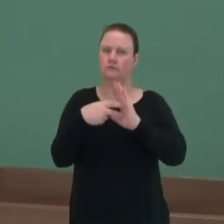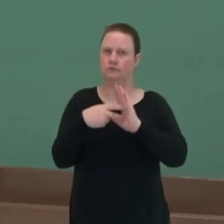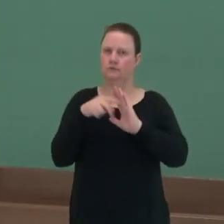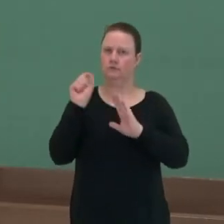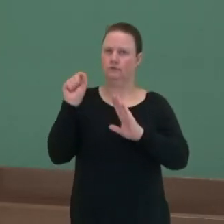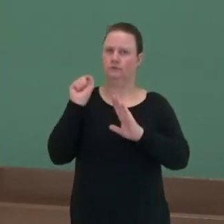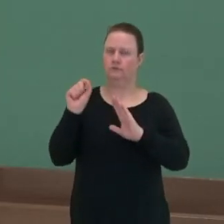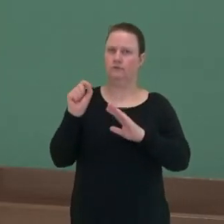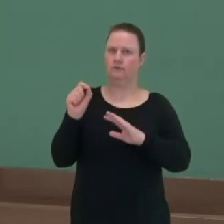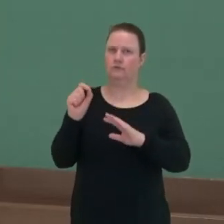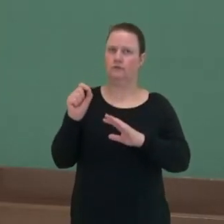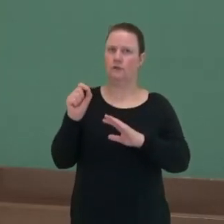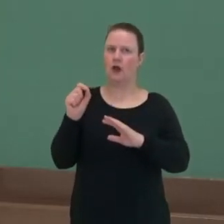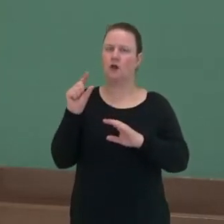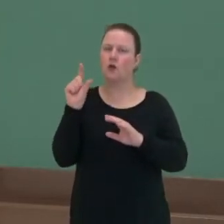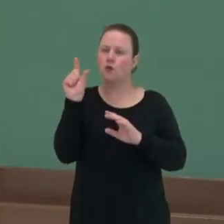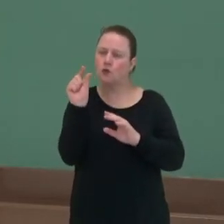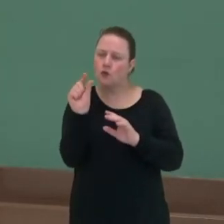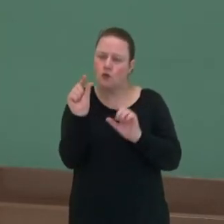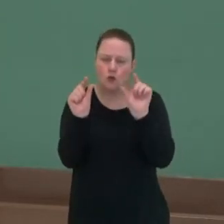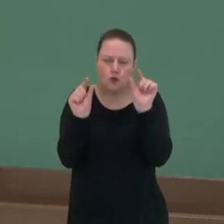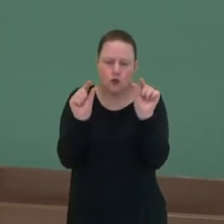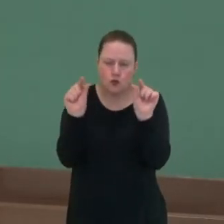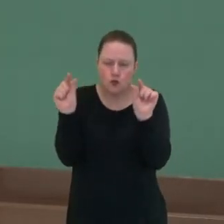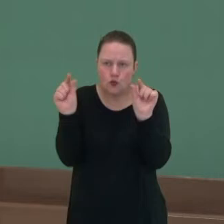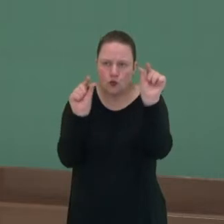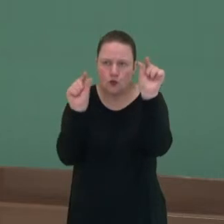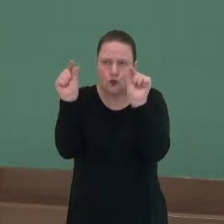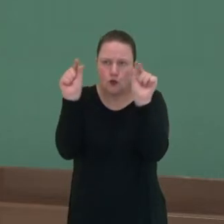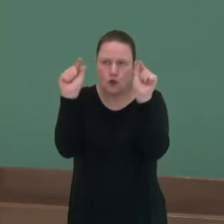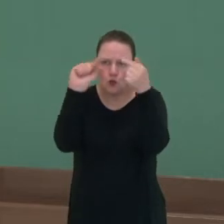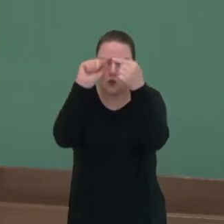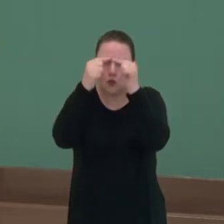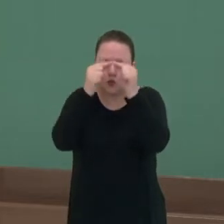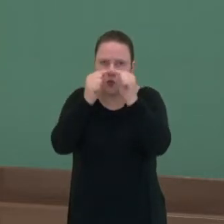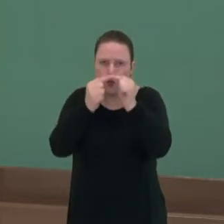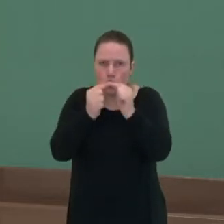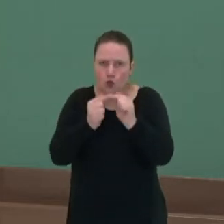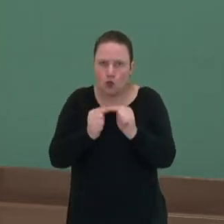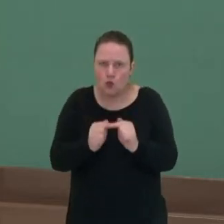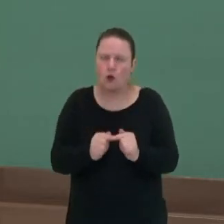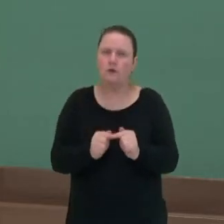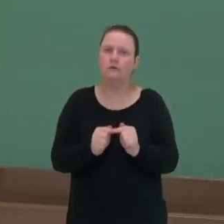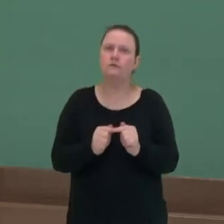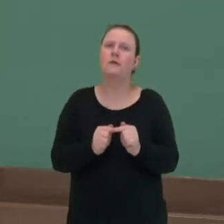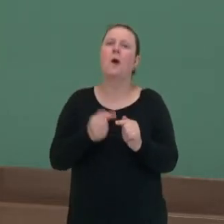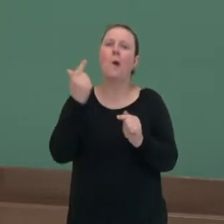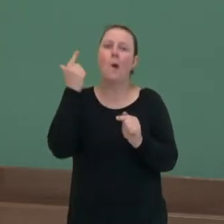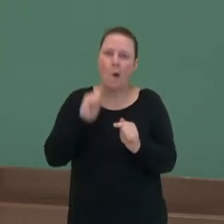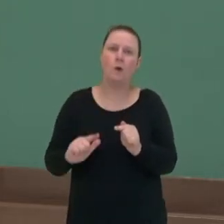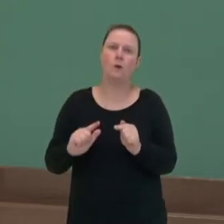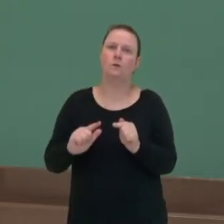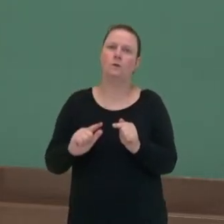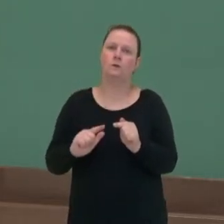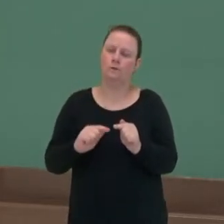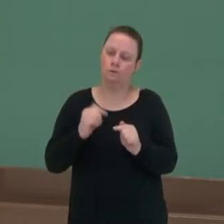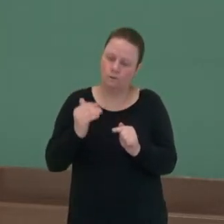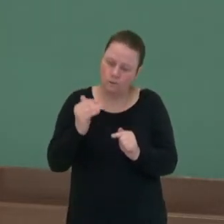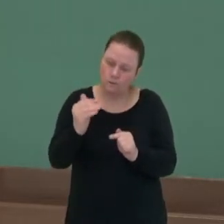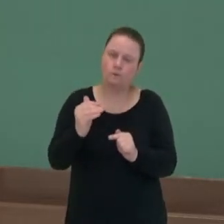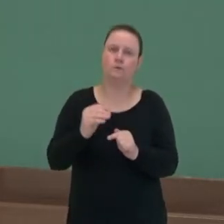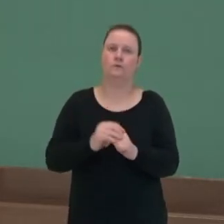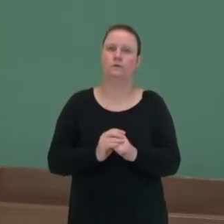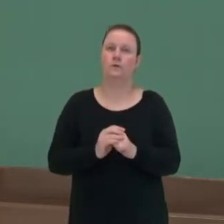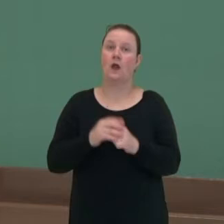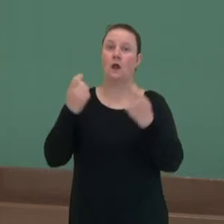o conjunto de partes menores que trabalham em conjunto para o bom funcionamento desse sistema. Então, você tem